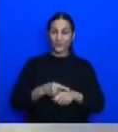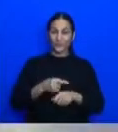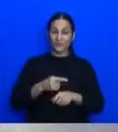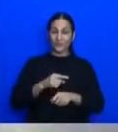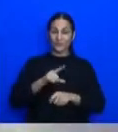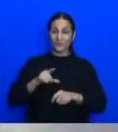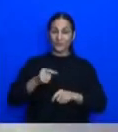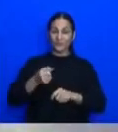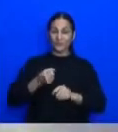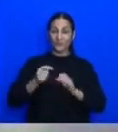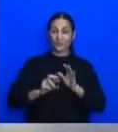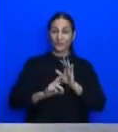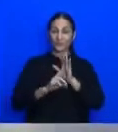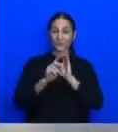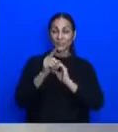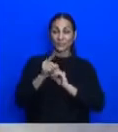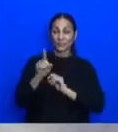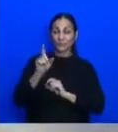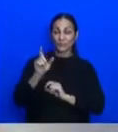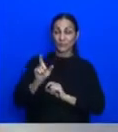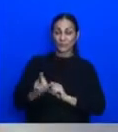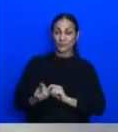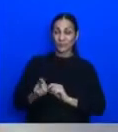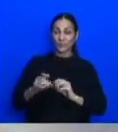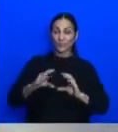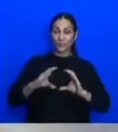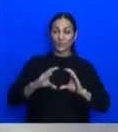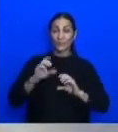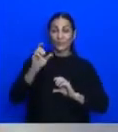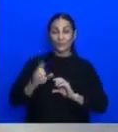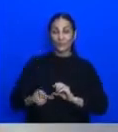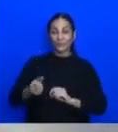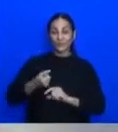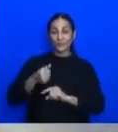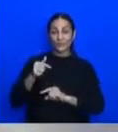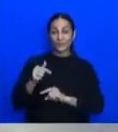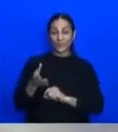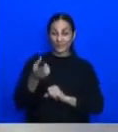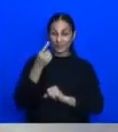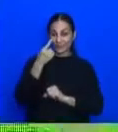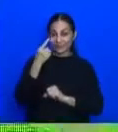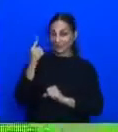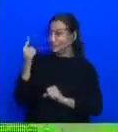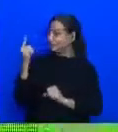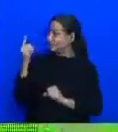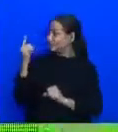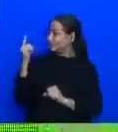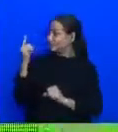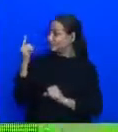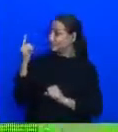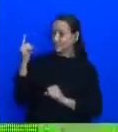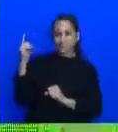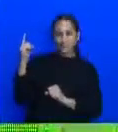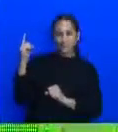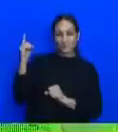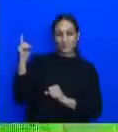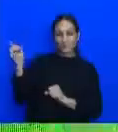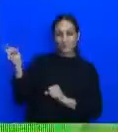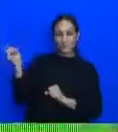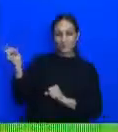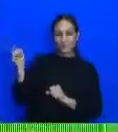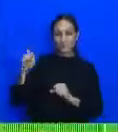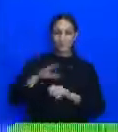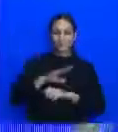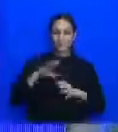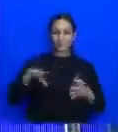Agora sortearemos o número correspondente à última coluna, a coluna de número 7. Bola posicionada, valendo.